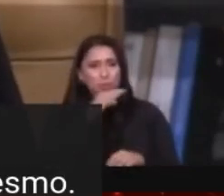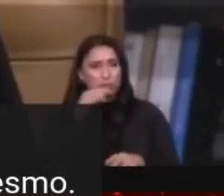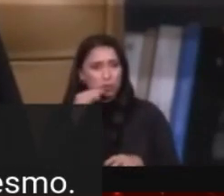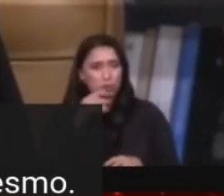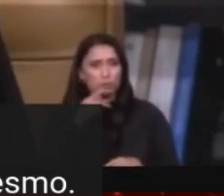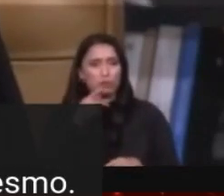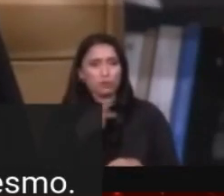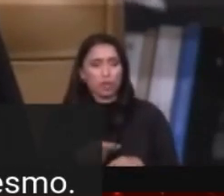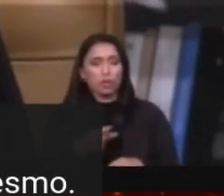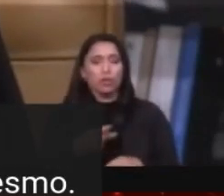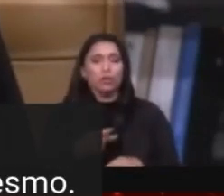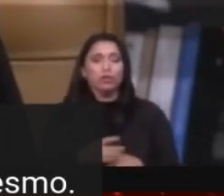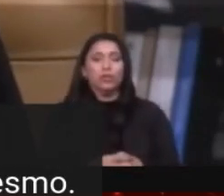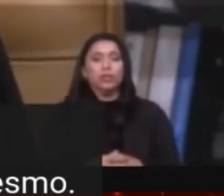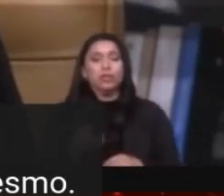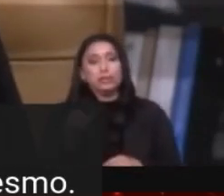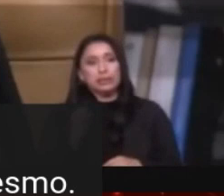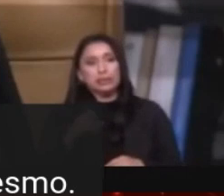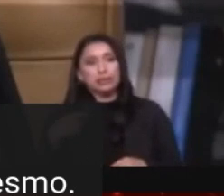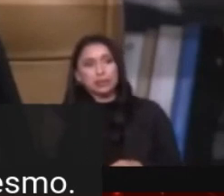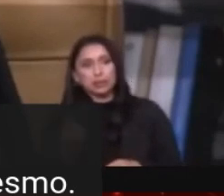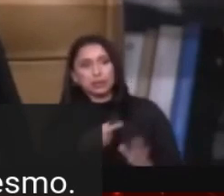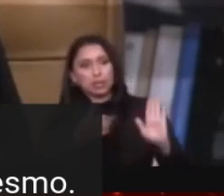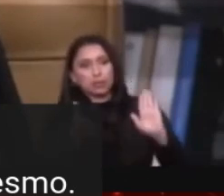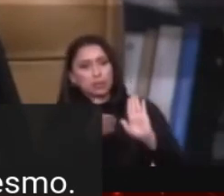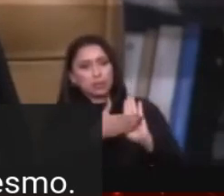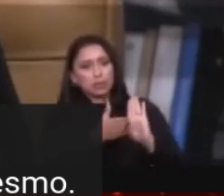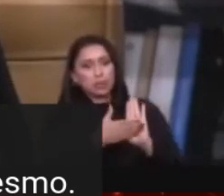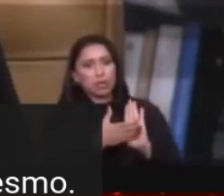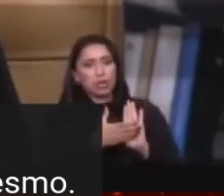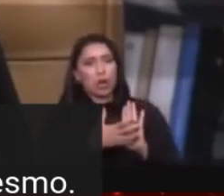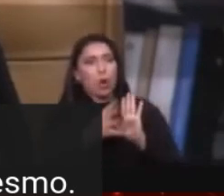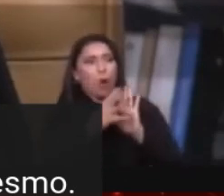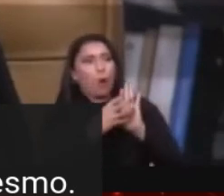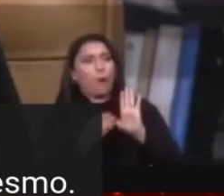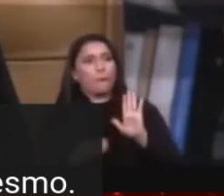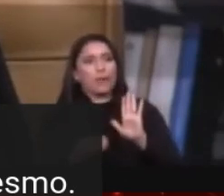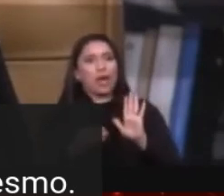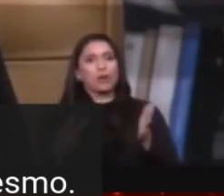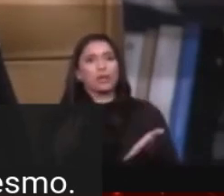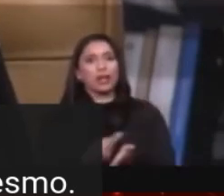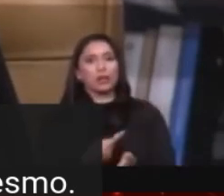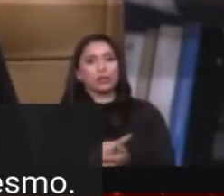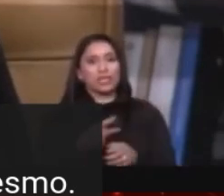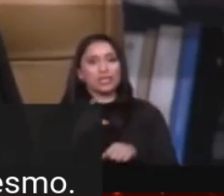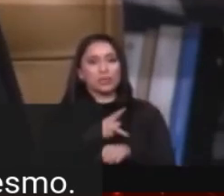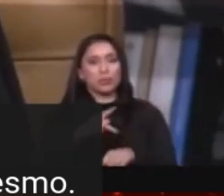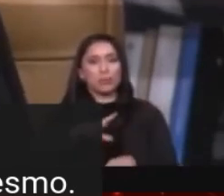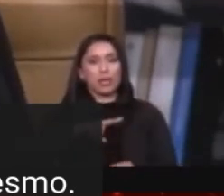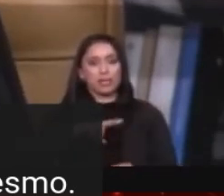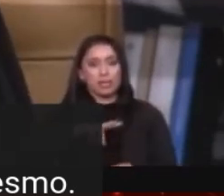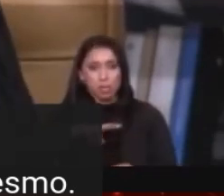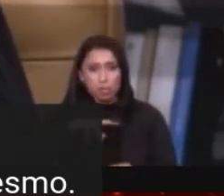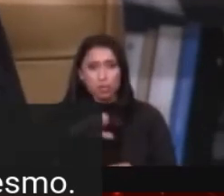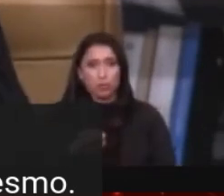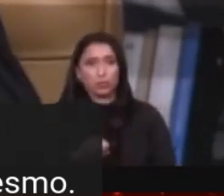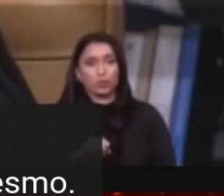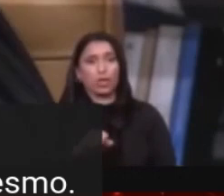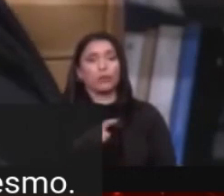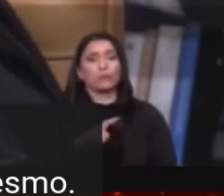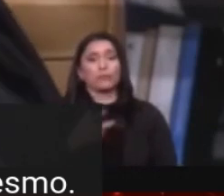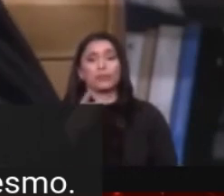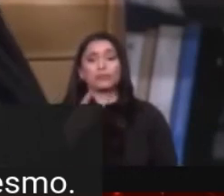acompanharia se nós propuséssemos o modelo de Portugal, que era 25 gramas, e